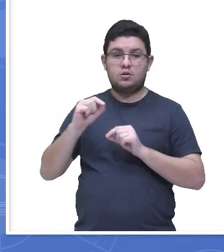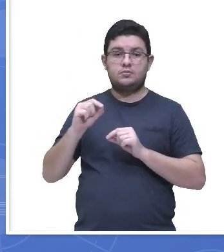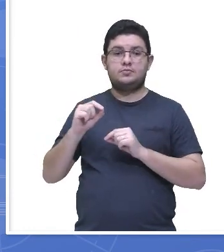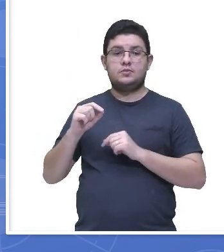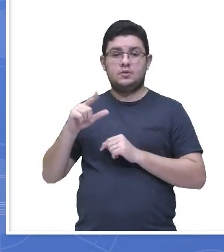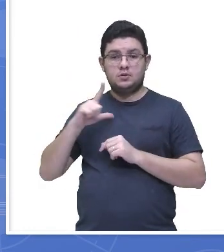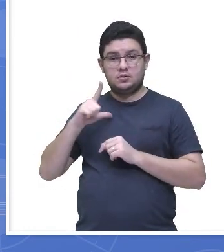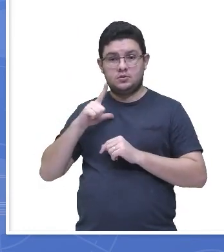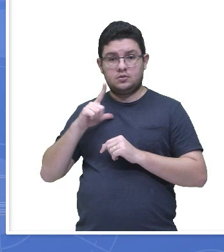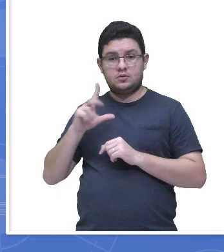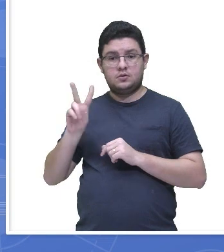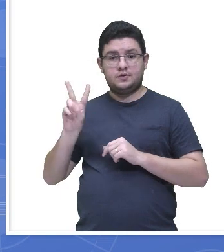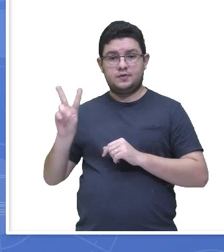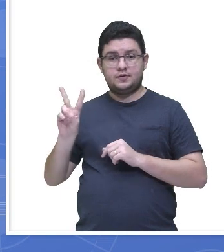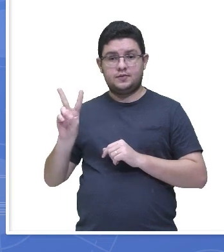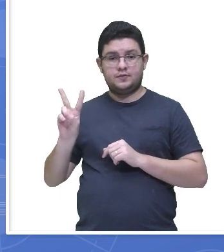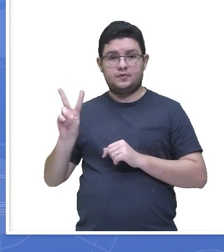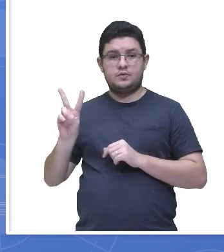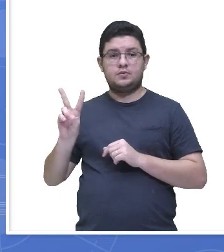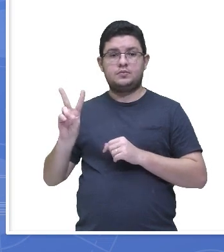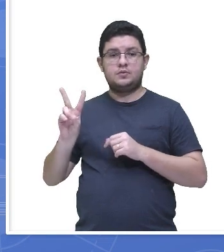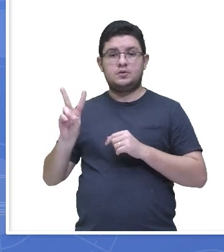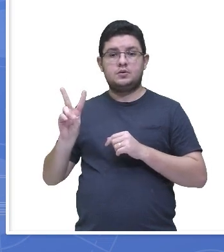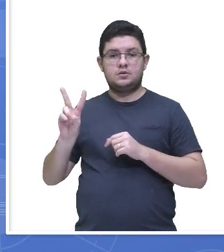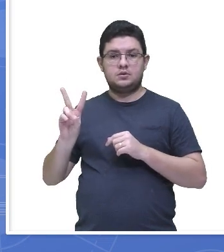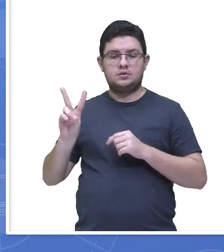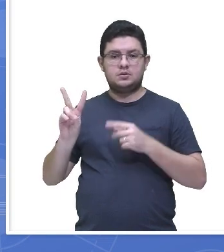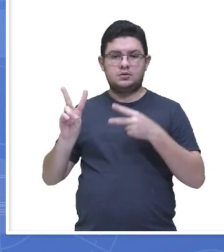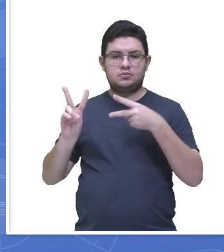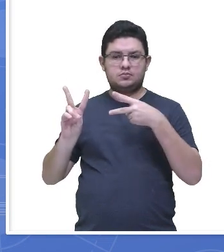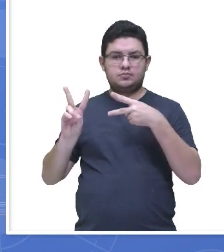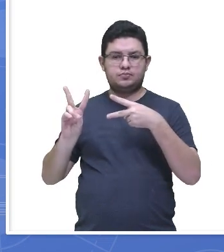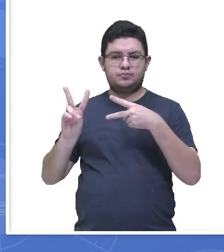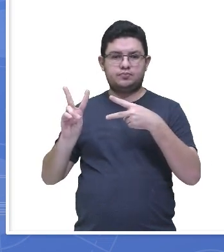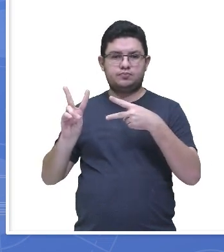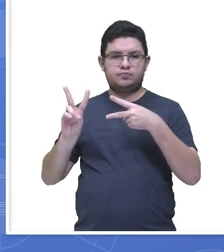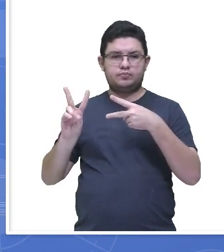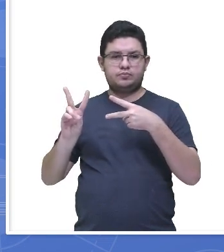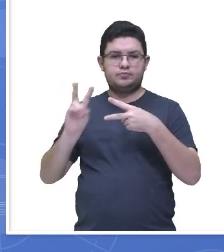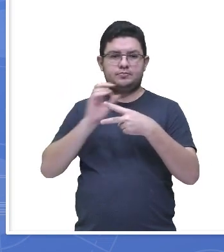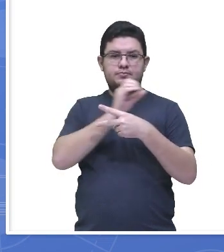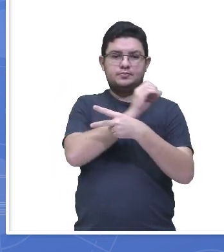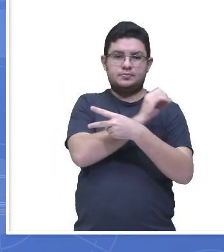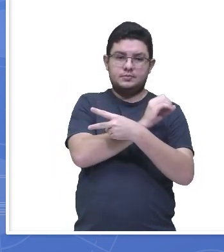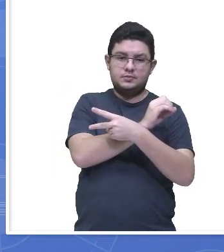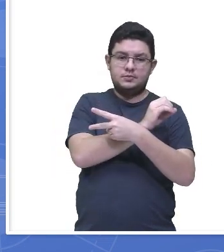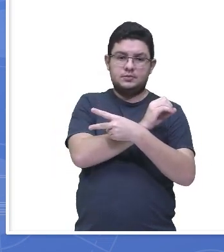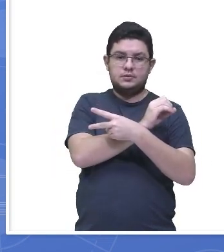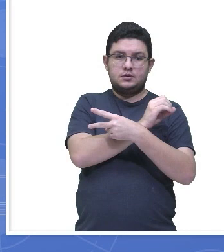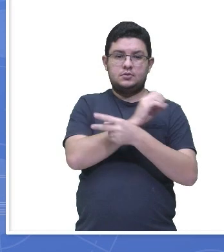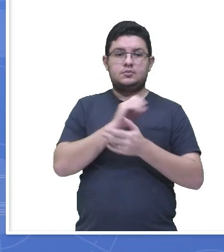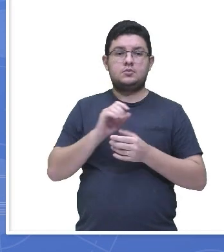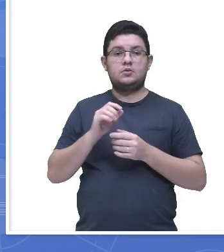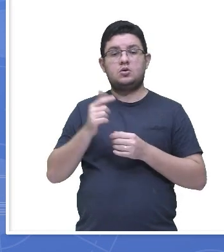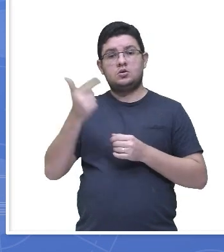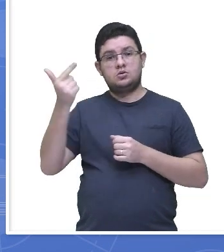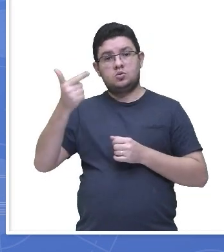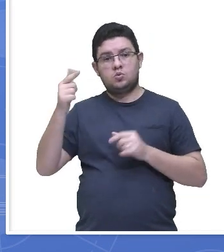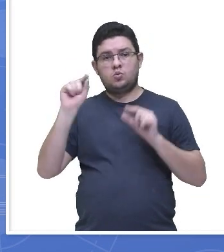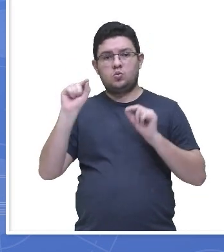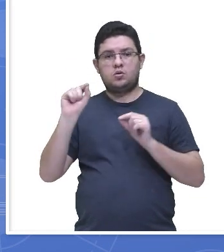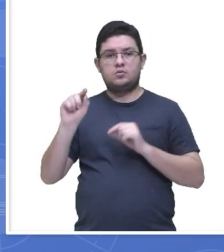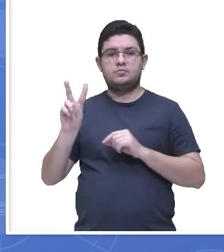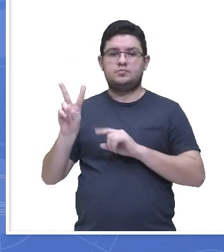movimento progressivo. A segunda é para quando a velocidade é negativa, v menor que